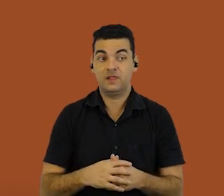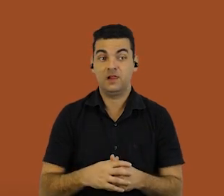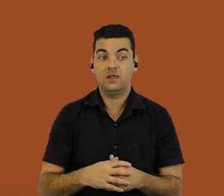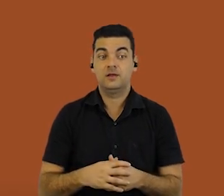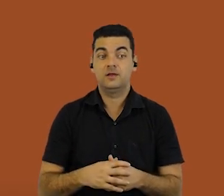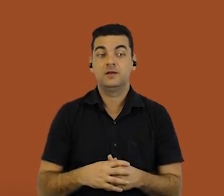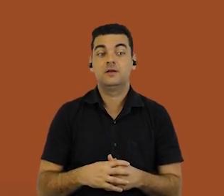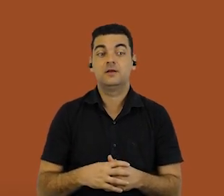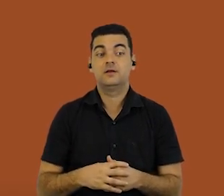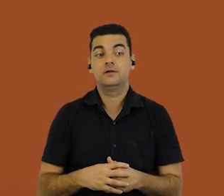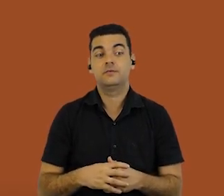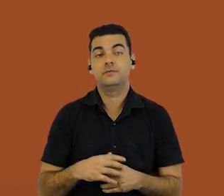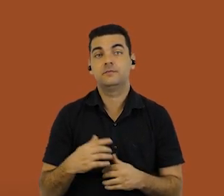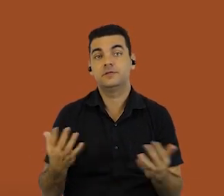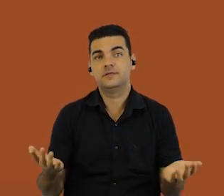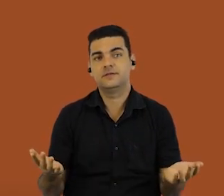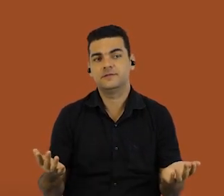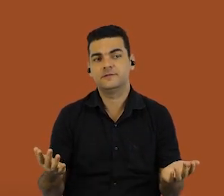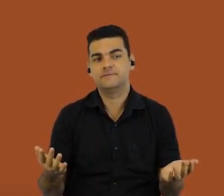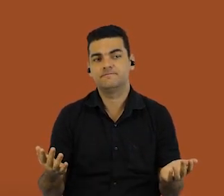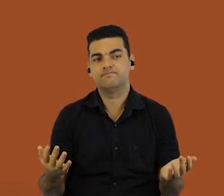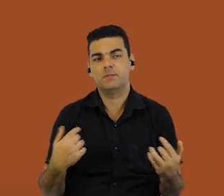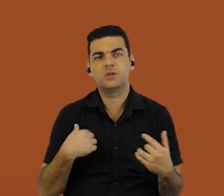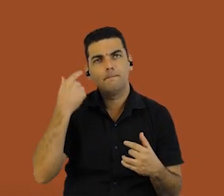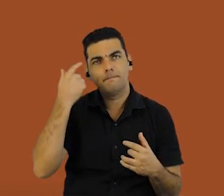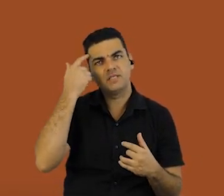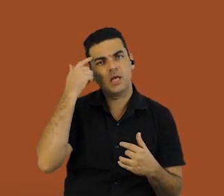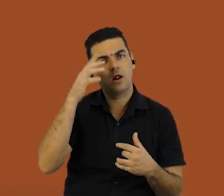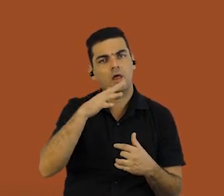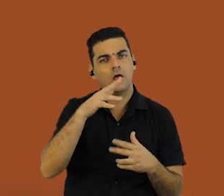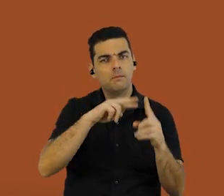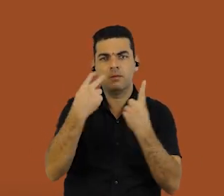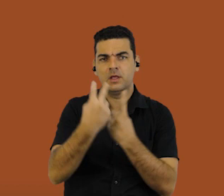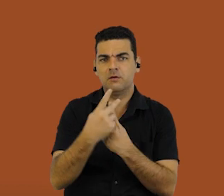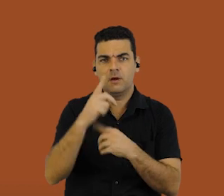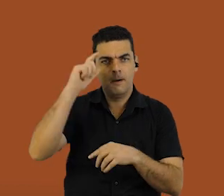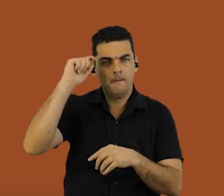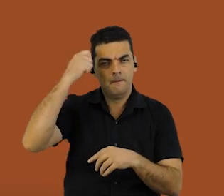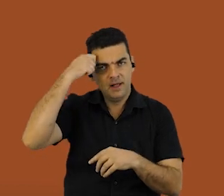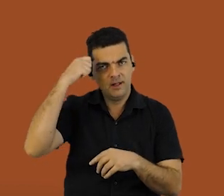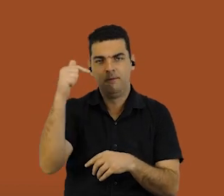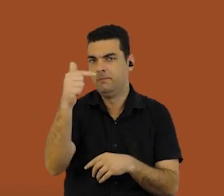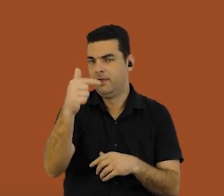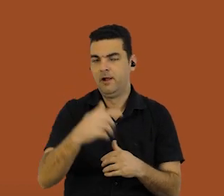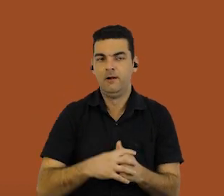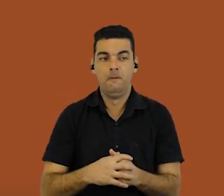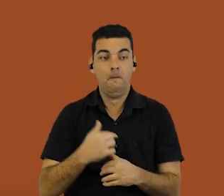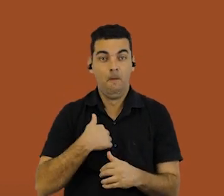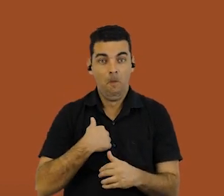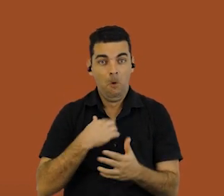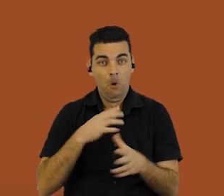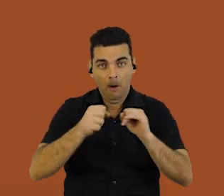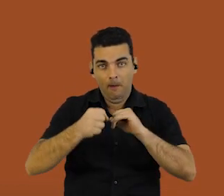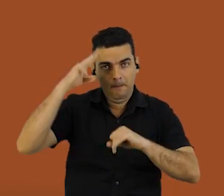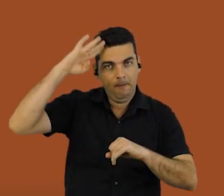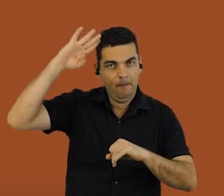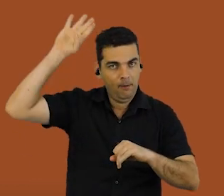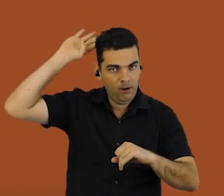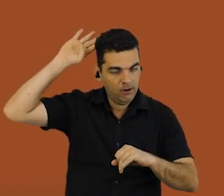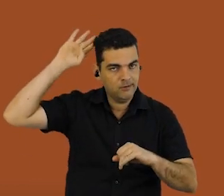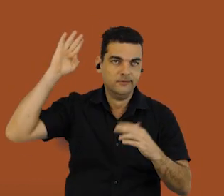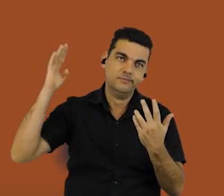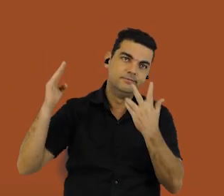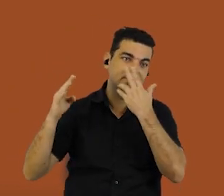esse muito tempo não foi pensado nessa perspectiva. A minha formação acadêmica é de